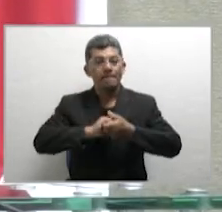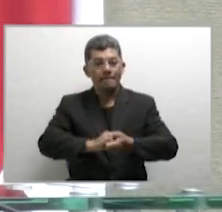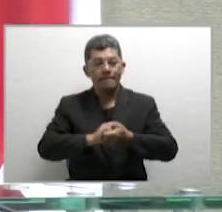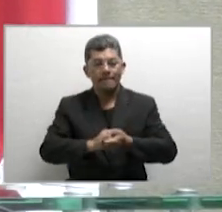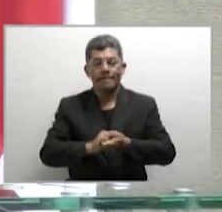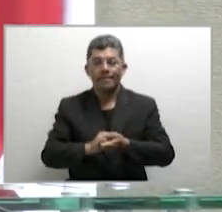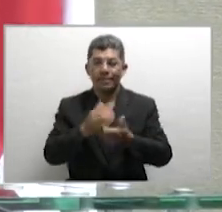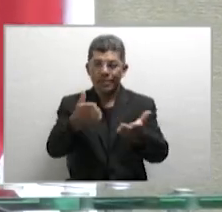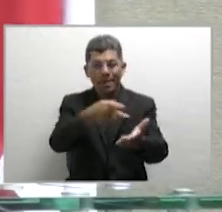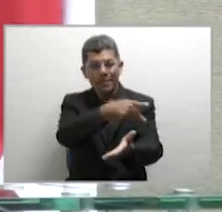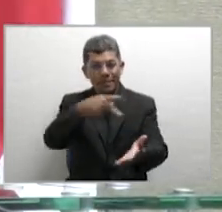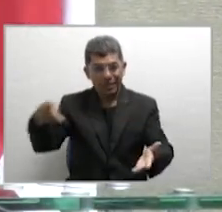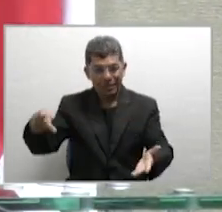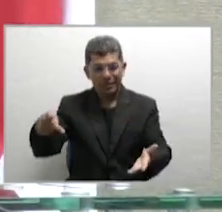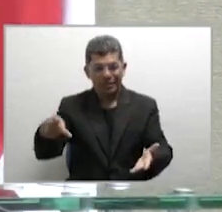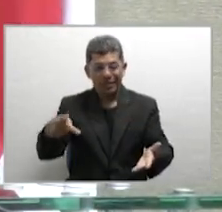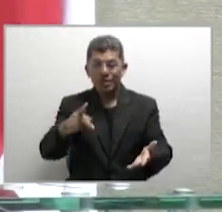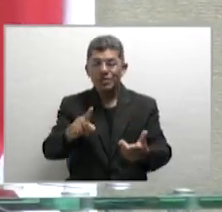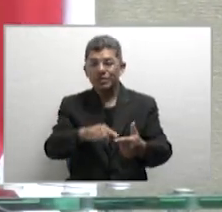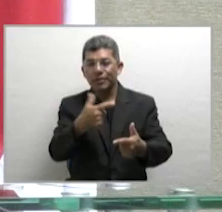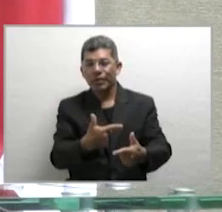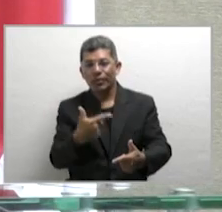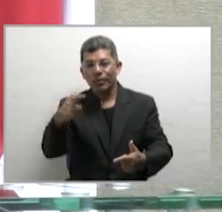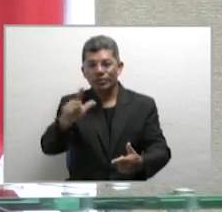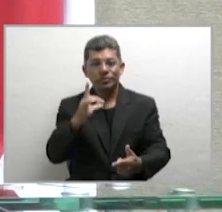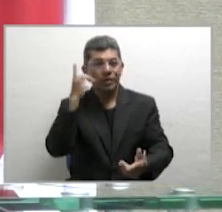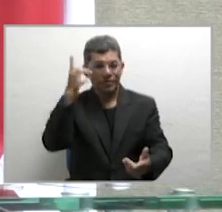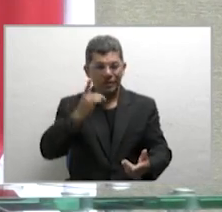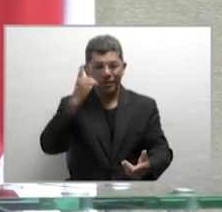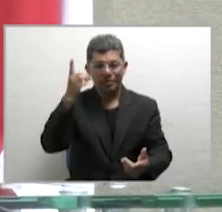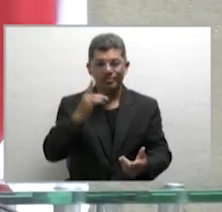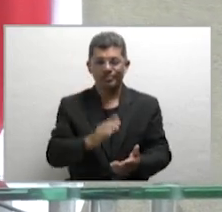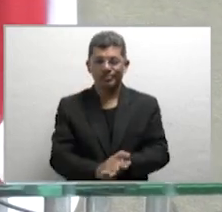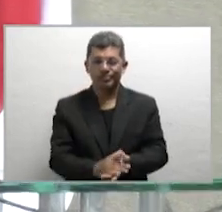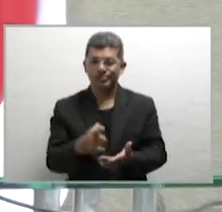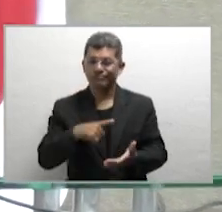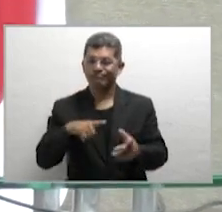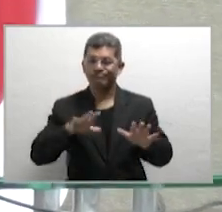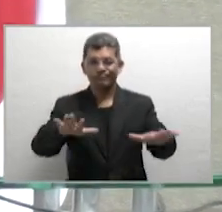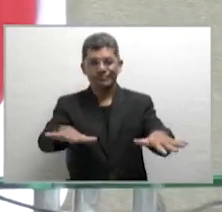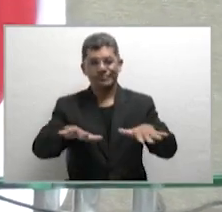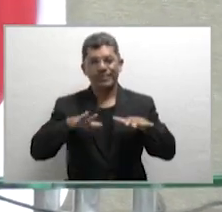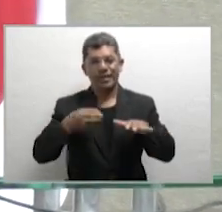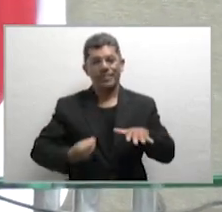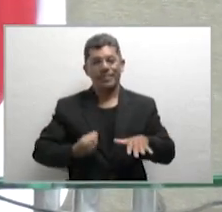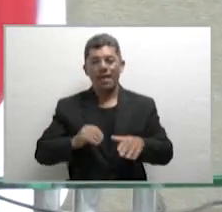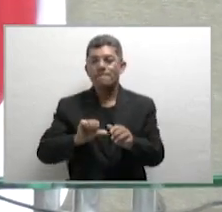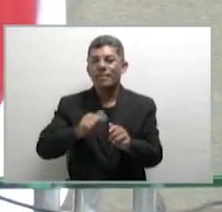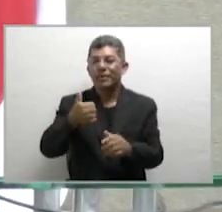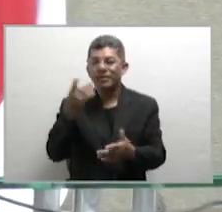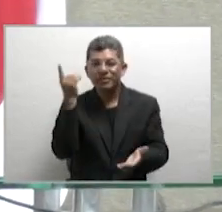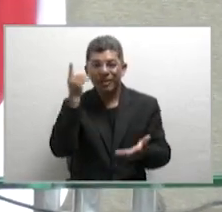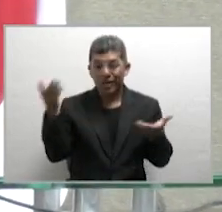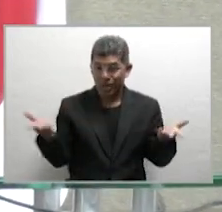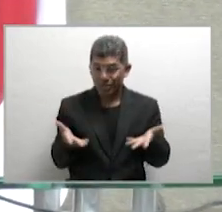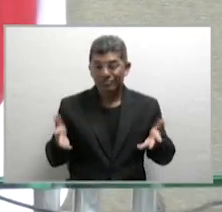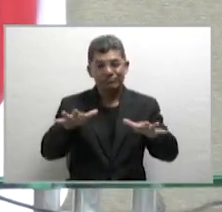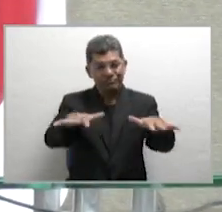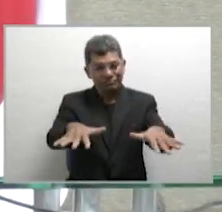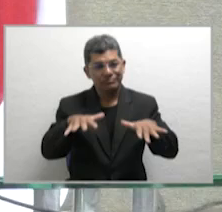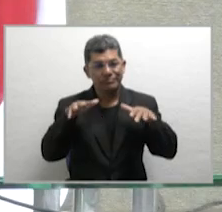nosso querido presidente e os demais colegas que se fazem presente neste primeiro dia de